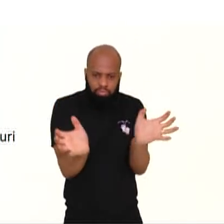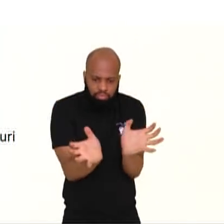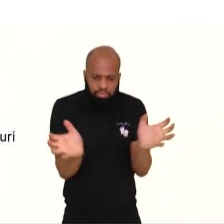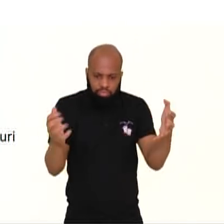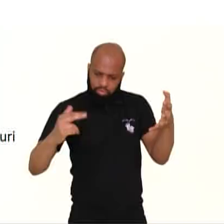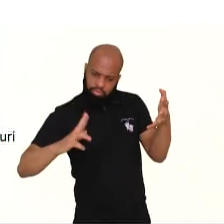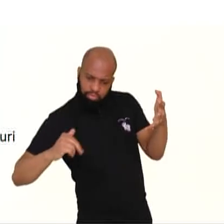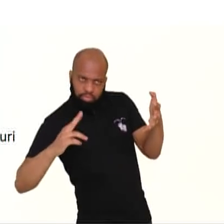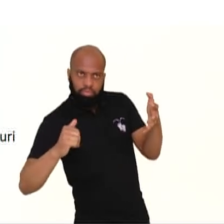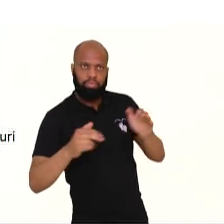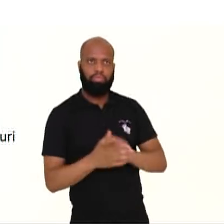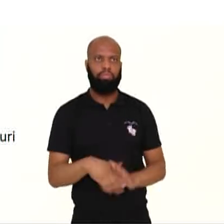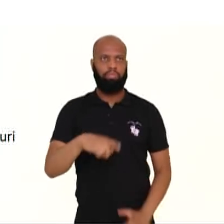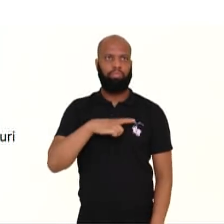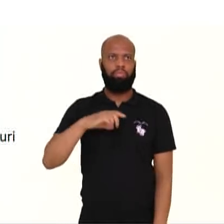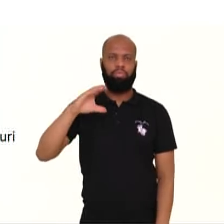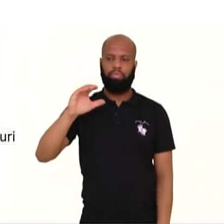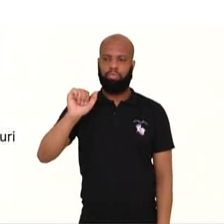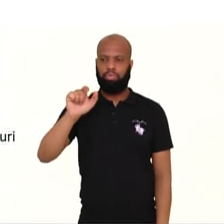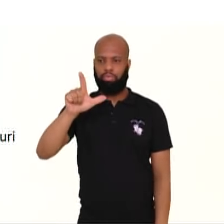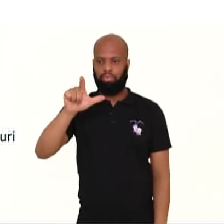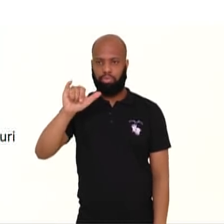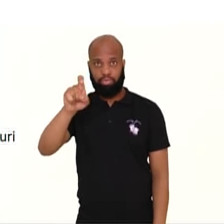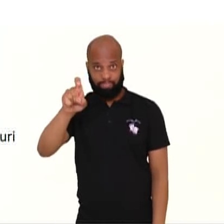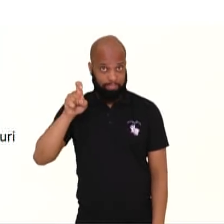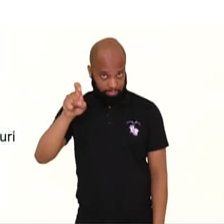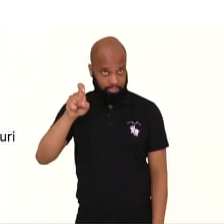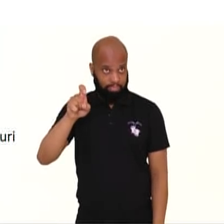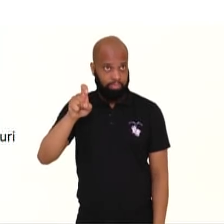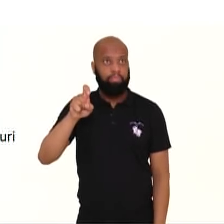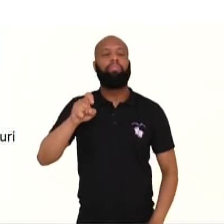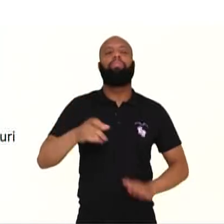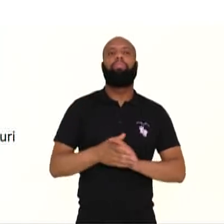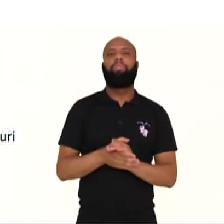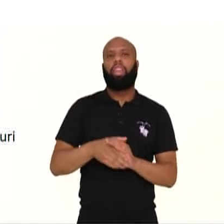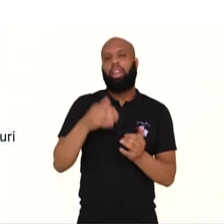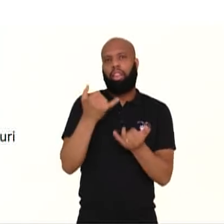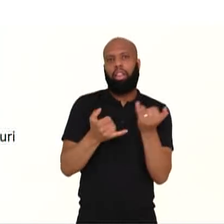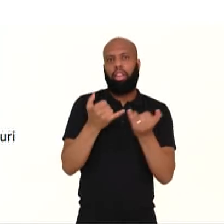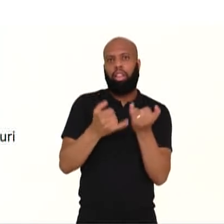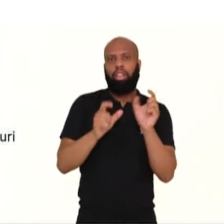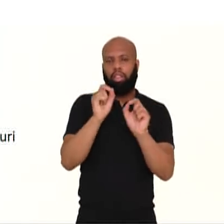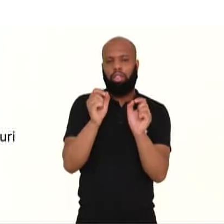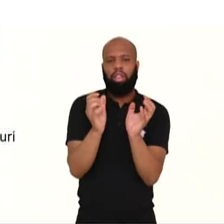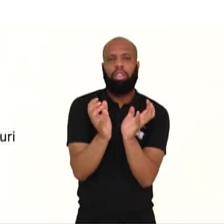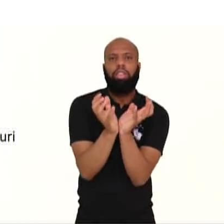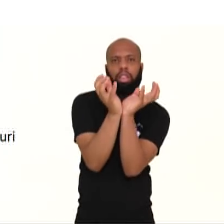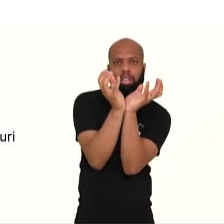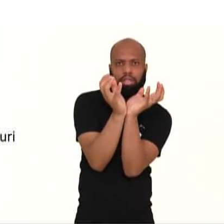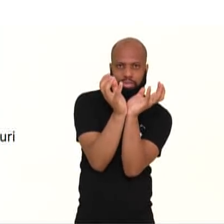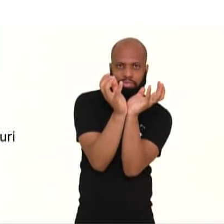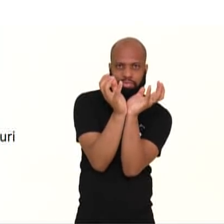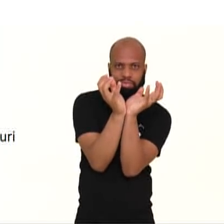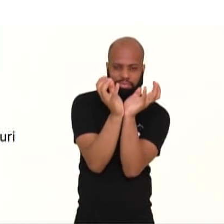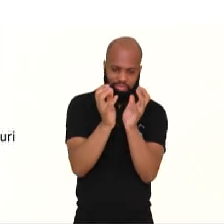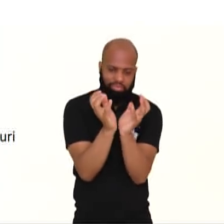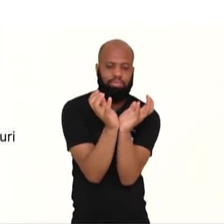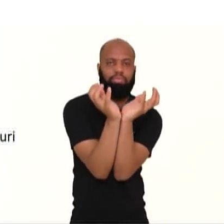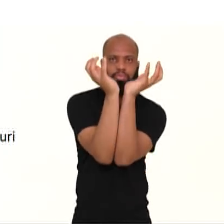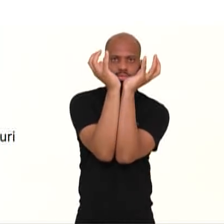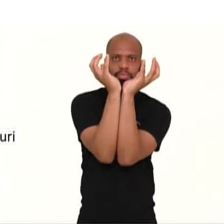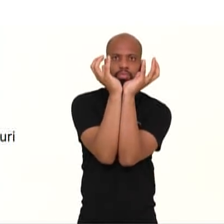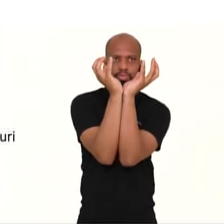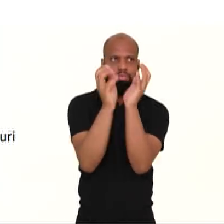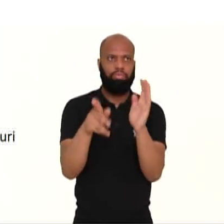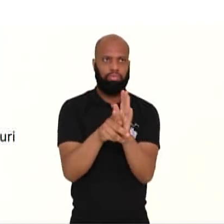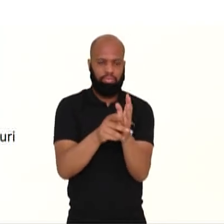latim chama-se cálix. A palavra dali vem cálice em português, sim? Cálix. É uma copa, porque ela tem um